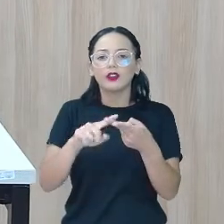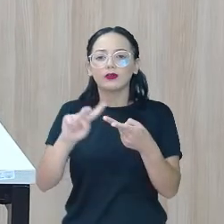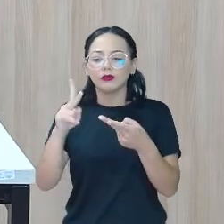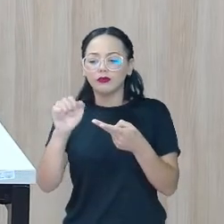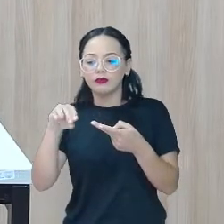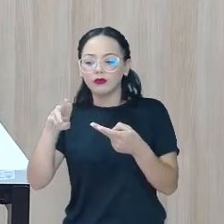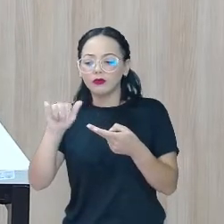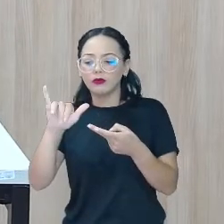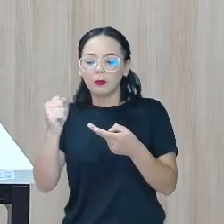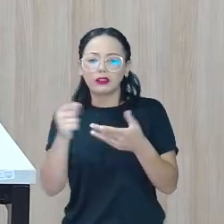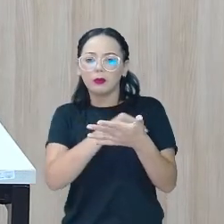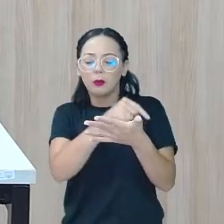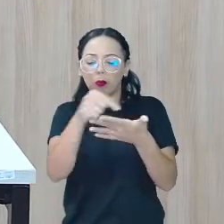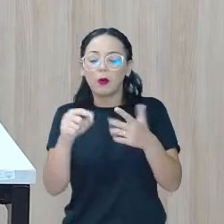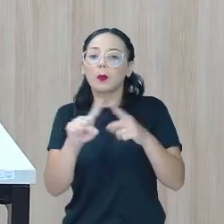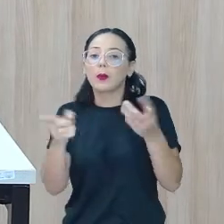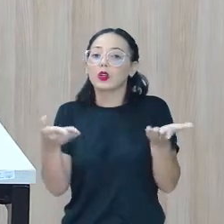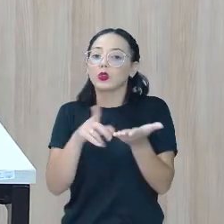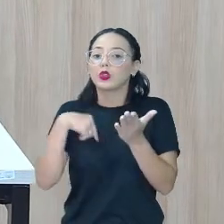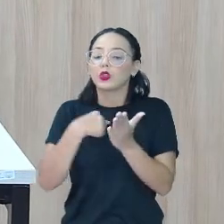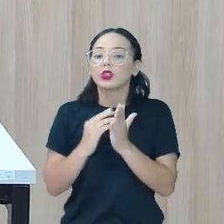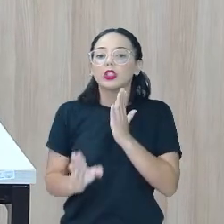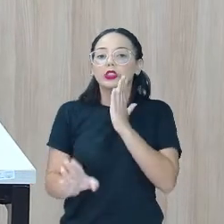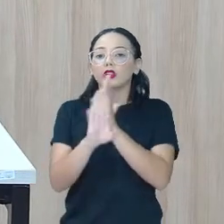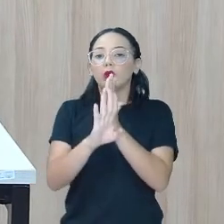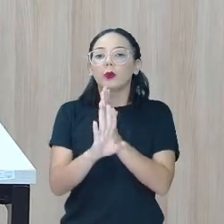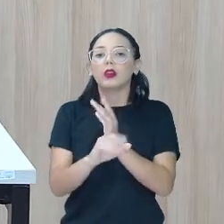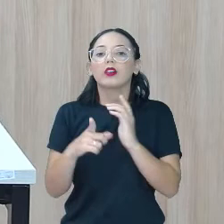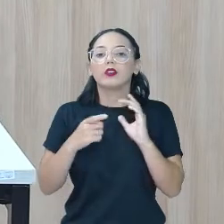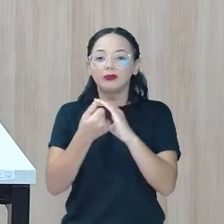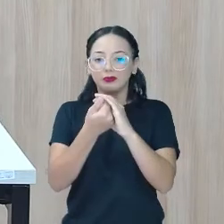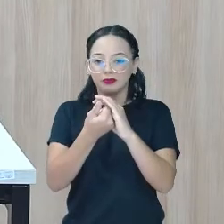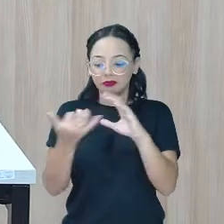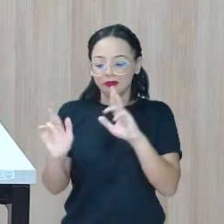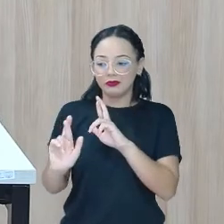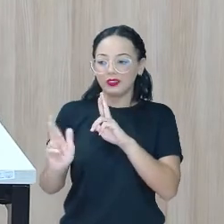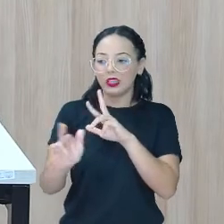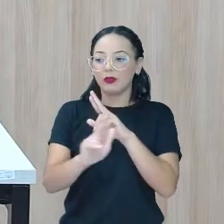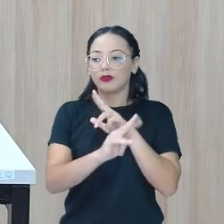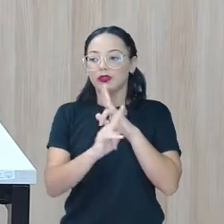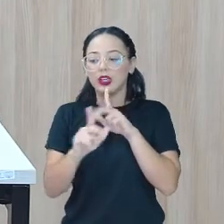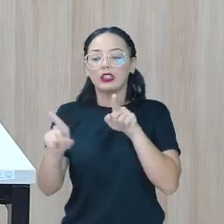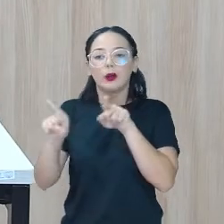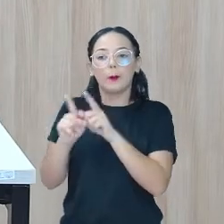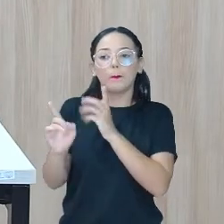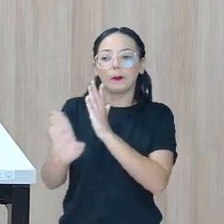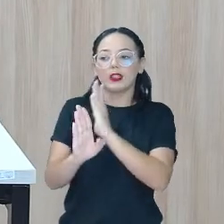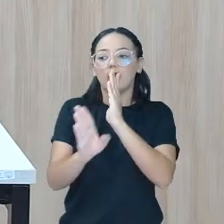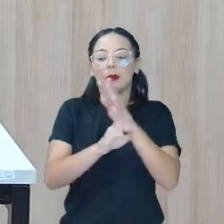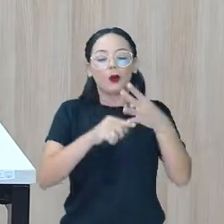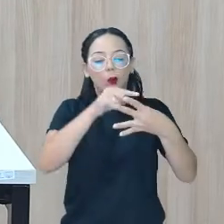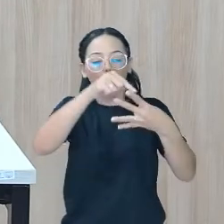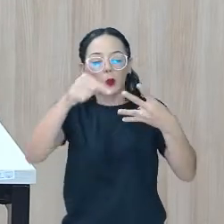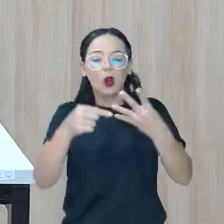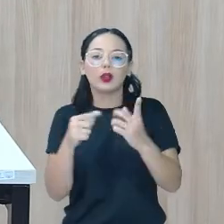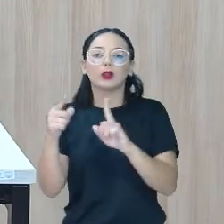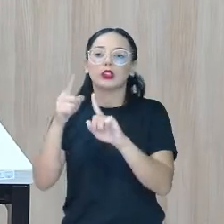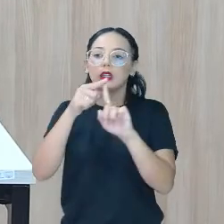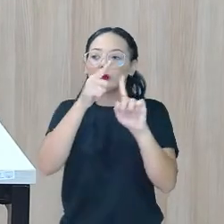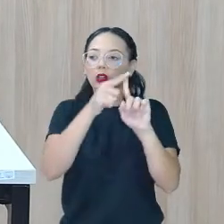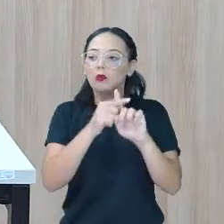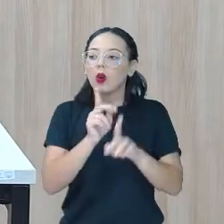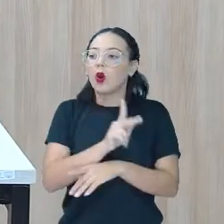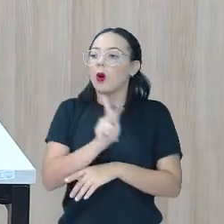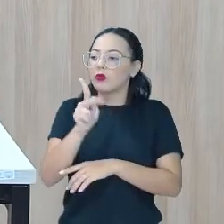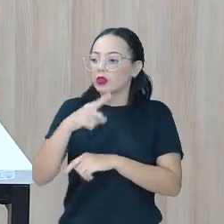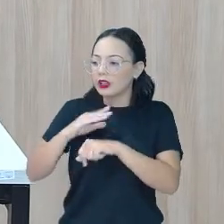e os plasmas. Mas a gente vai descobrir hoje que existe uma característica que vai identificar esses 4 tipos. Professor,